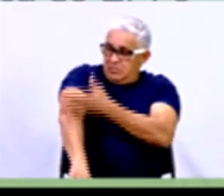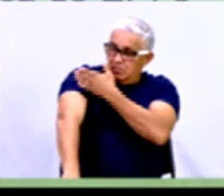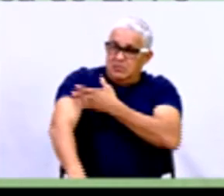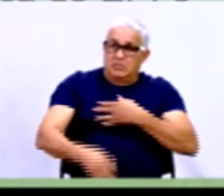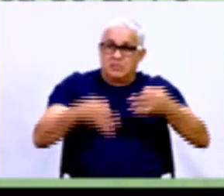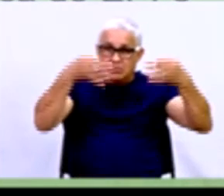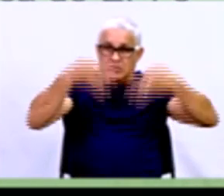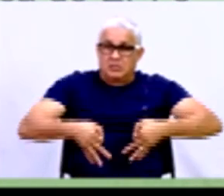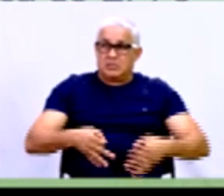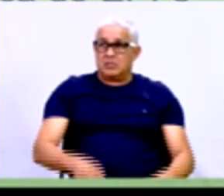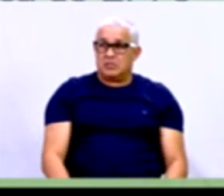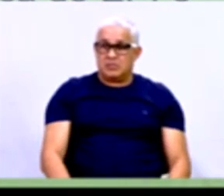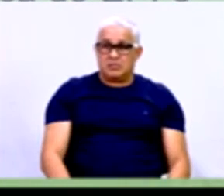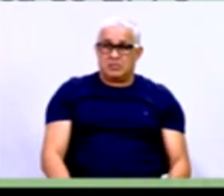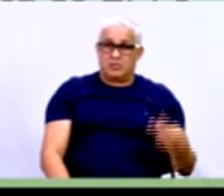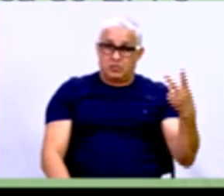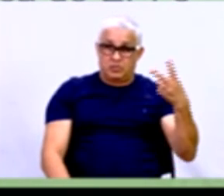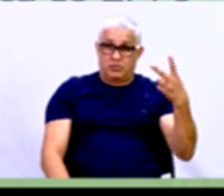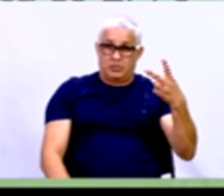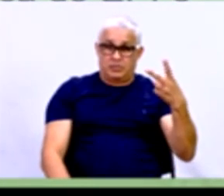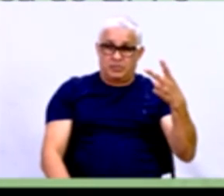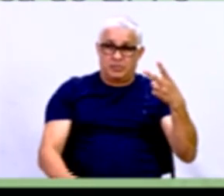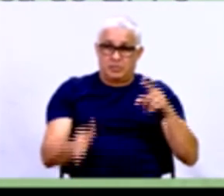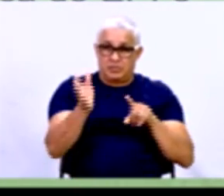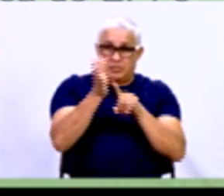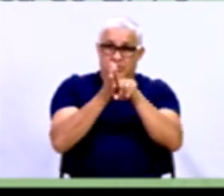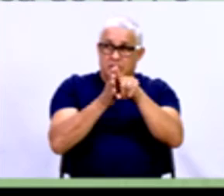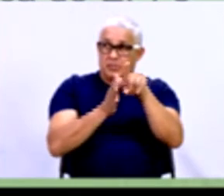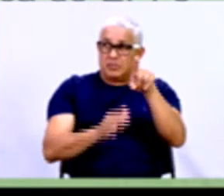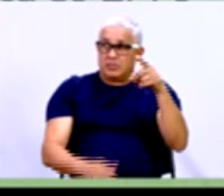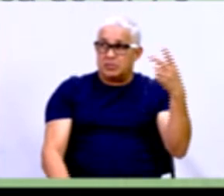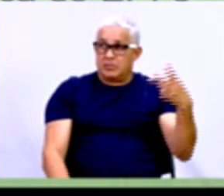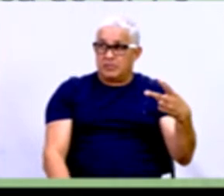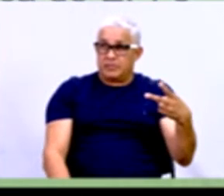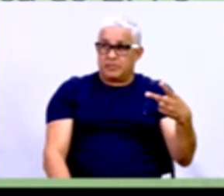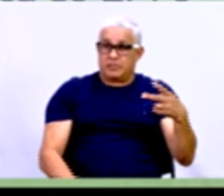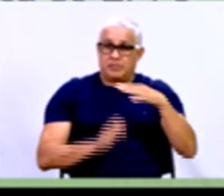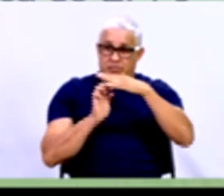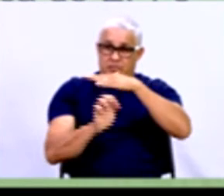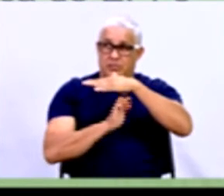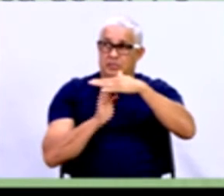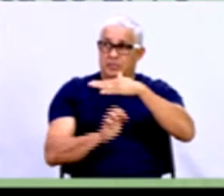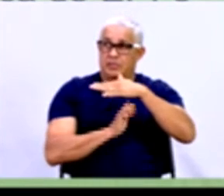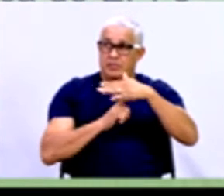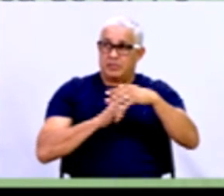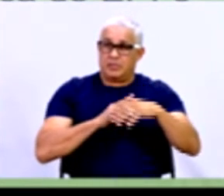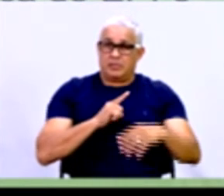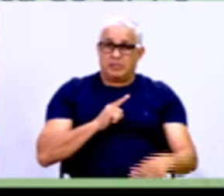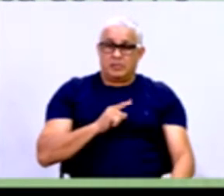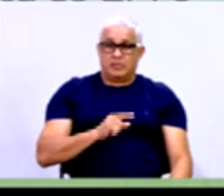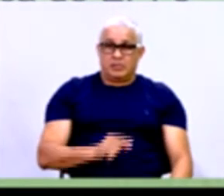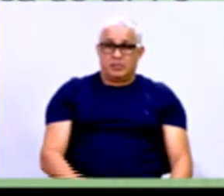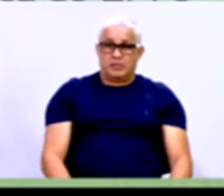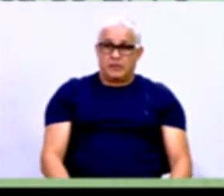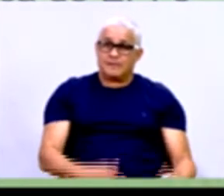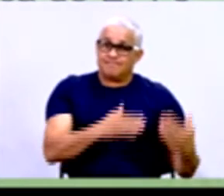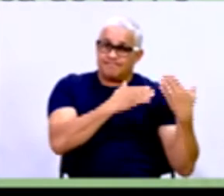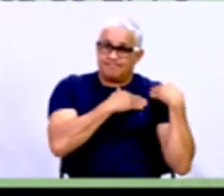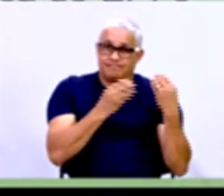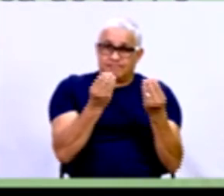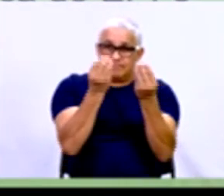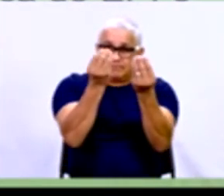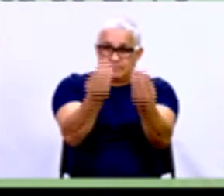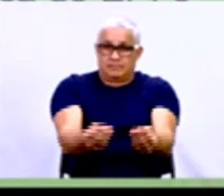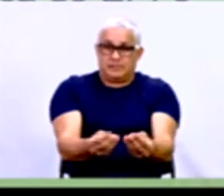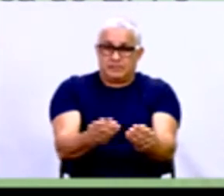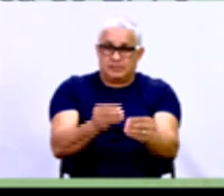correta. Questão 2 aqui diz o seguinte: o empregador tem a responsabilidade de fornecer ao